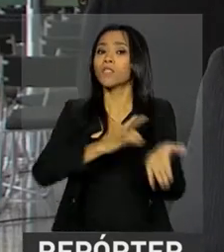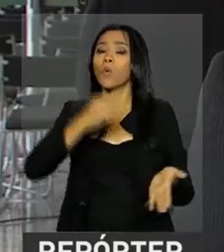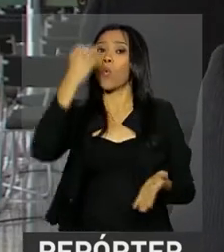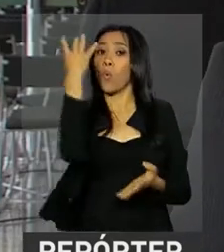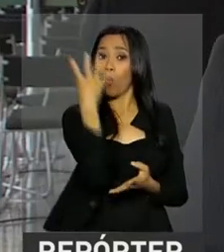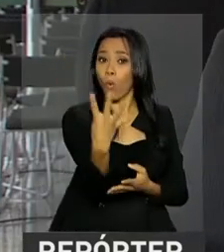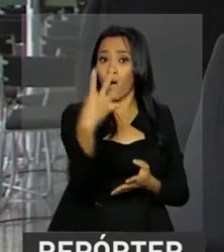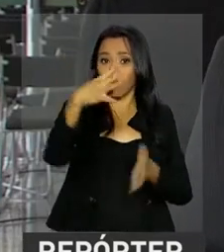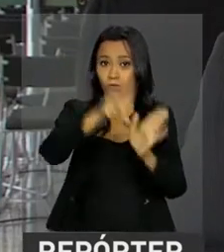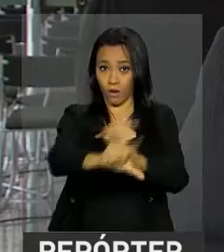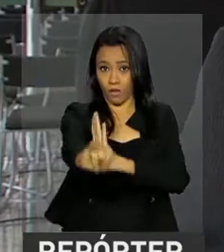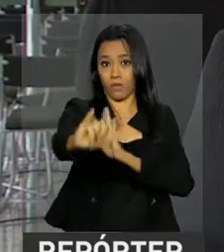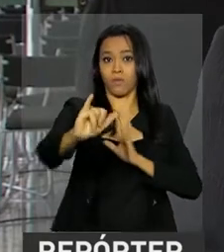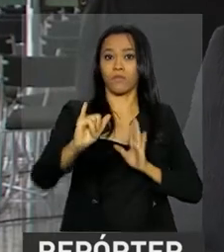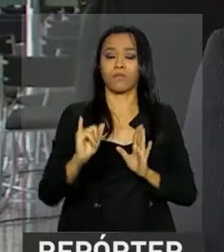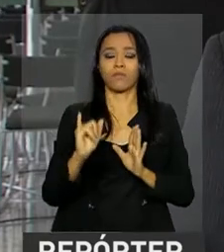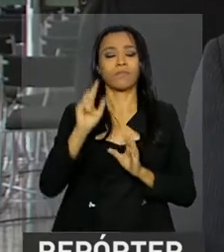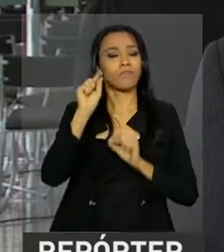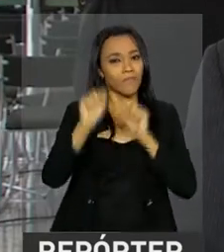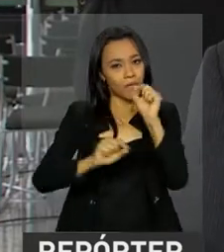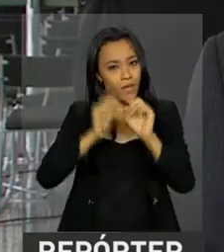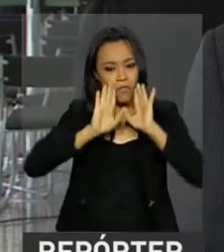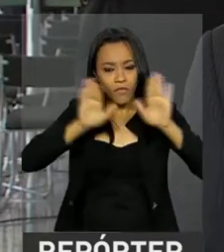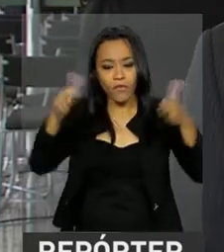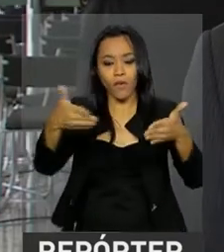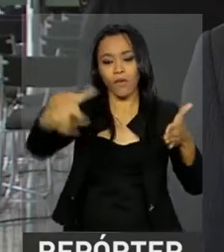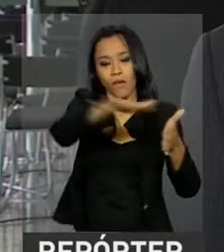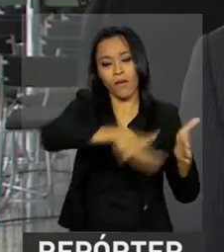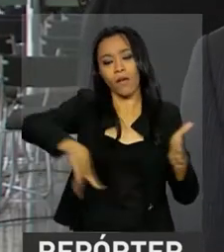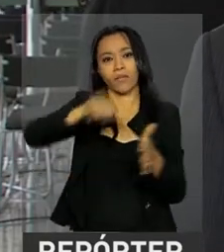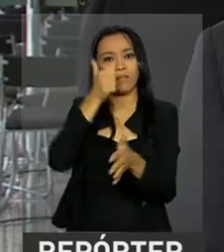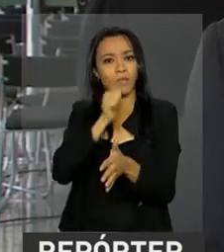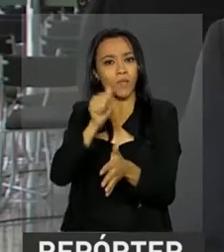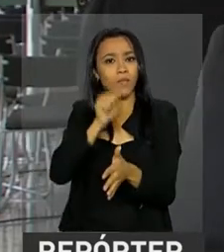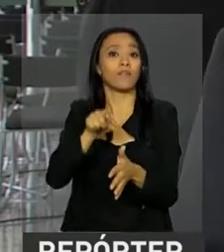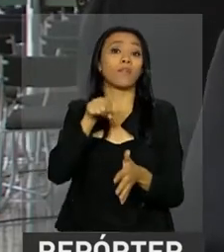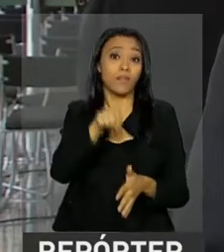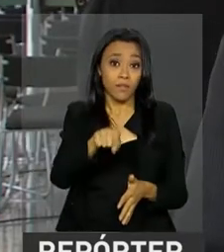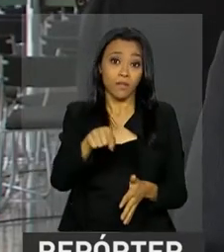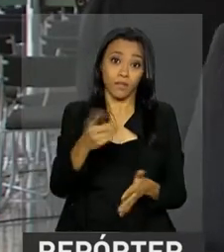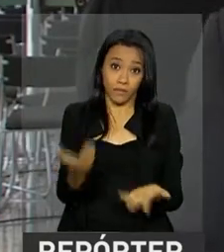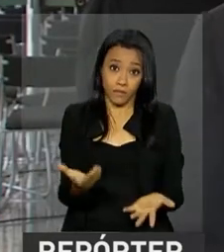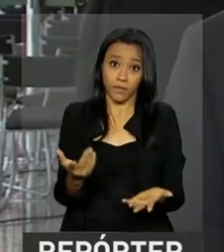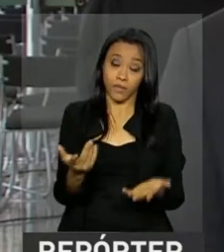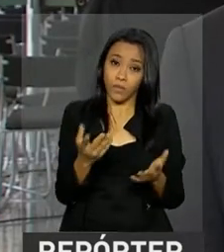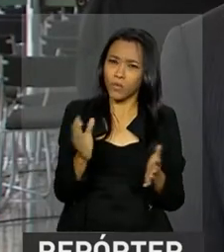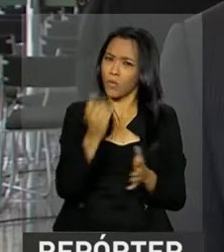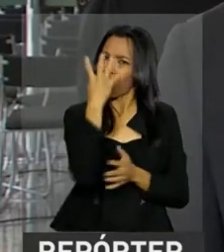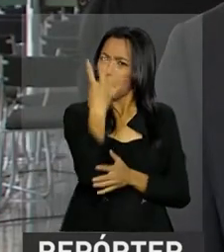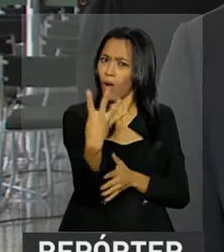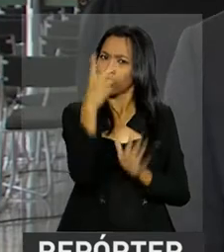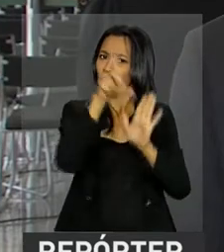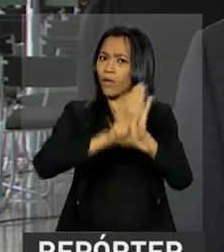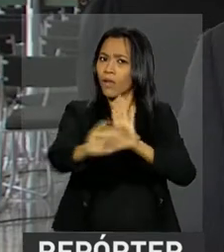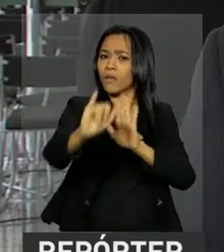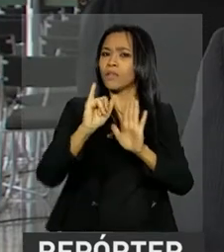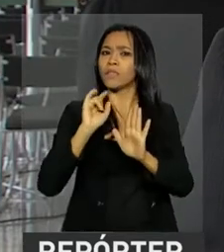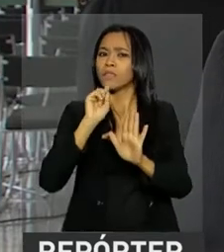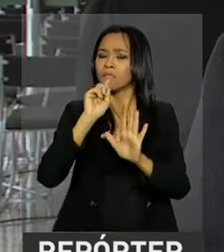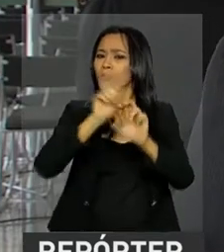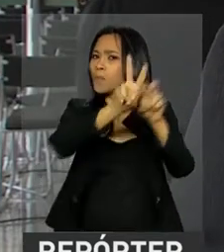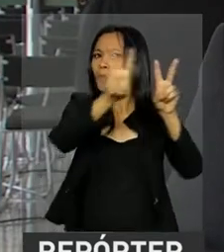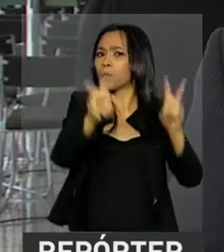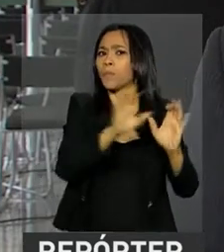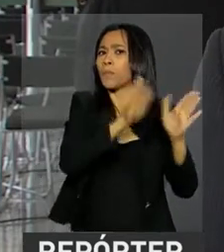leis voltadas à questão das mulheres em favor das mulheres são quatro leis aí que abordam questões